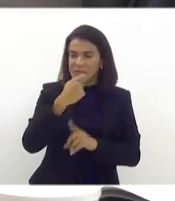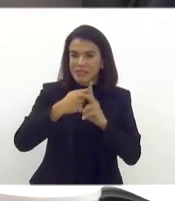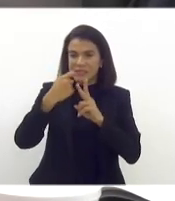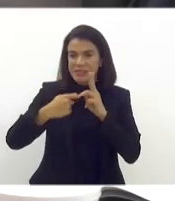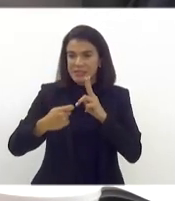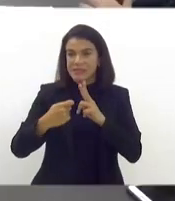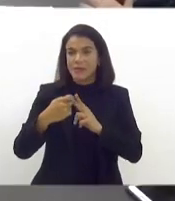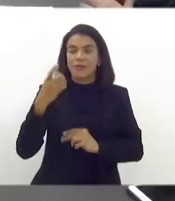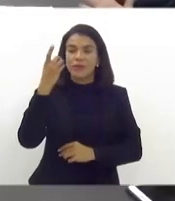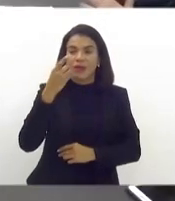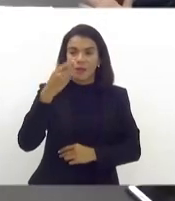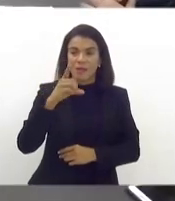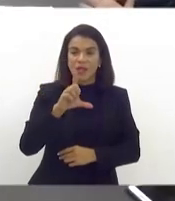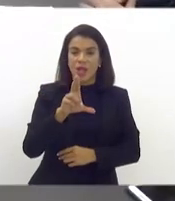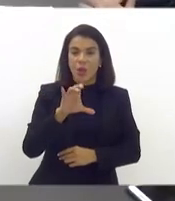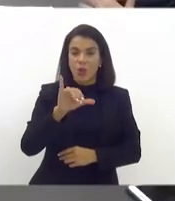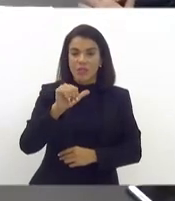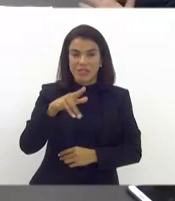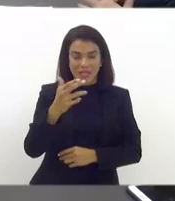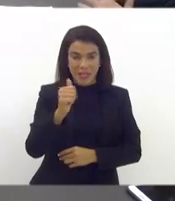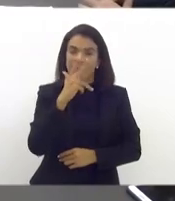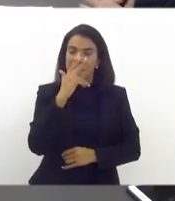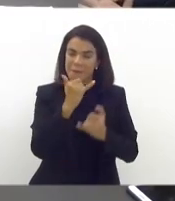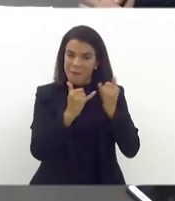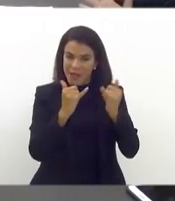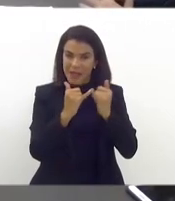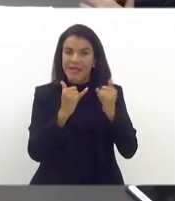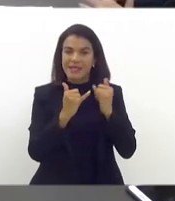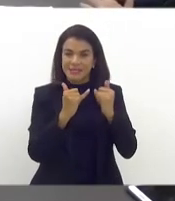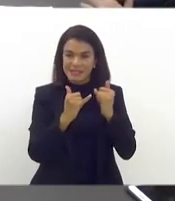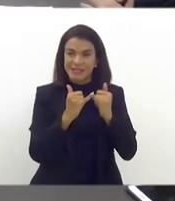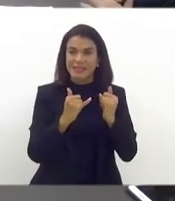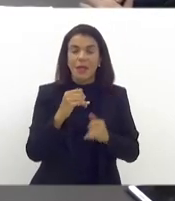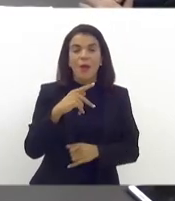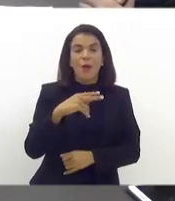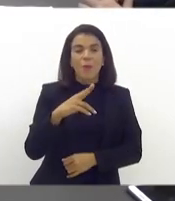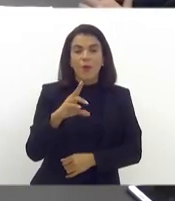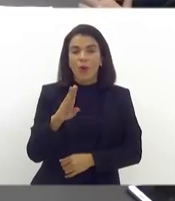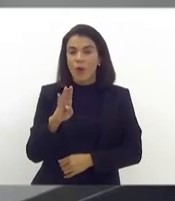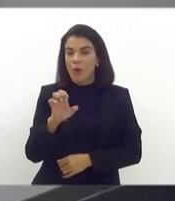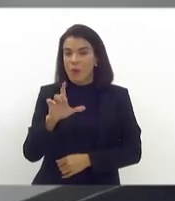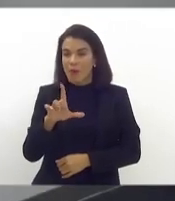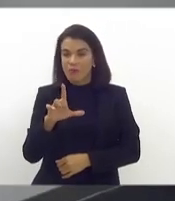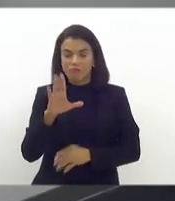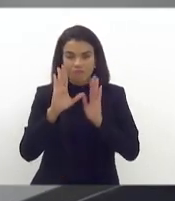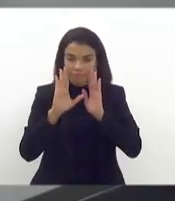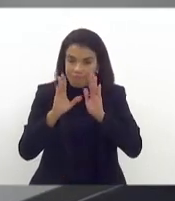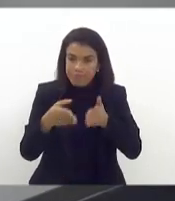O da deputada Lucinha era muito mais parecido nas mudanças do deputado Canella. O deputado Pobel é exclusivo, pontual, sobre